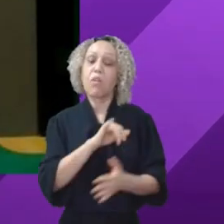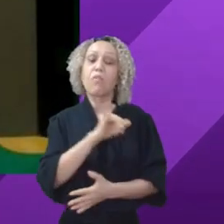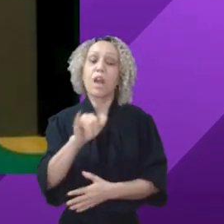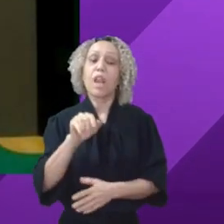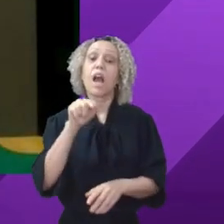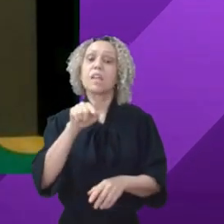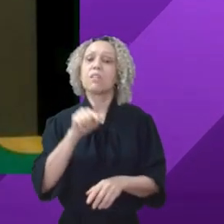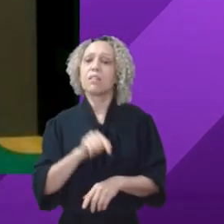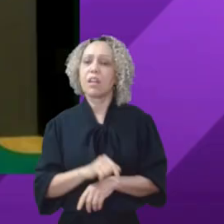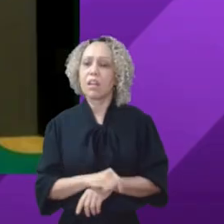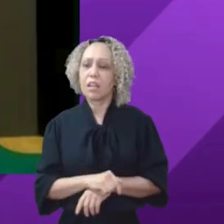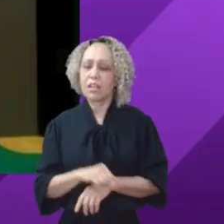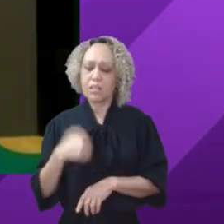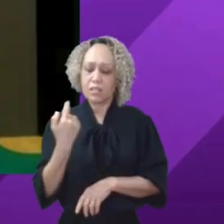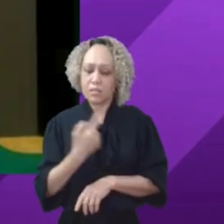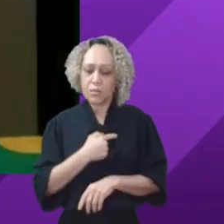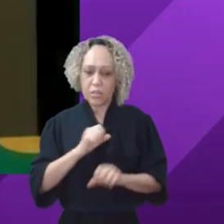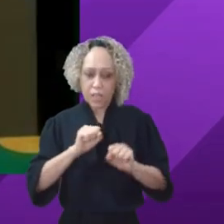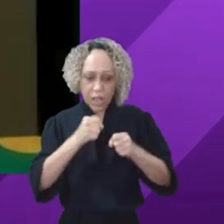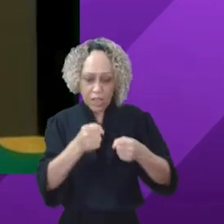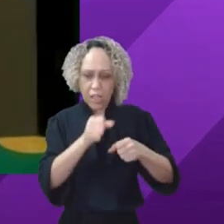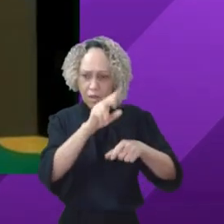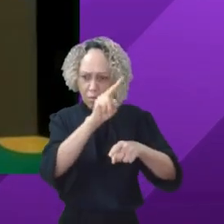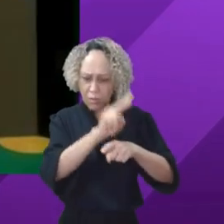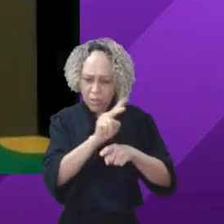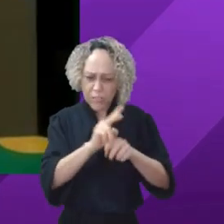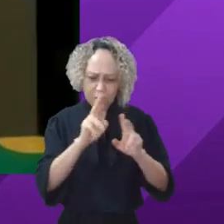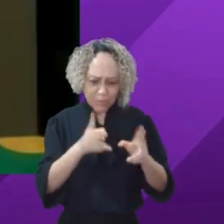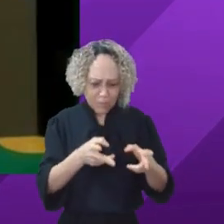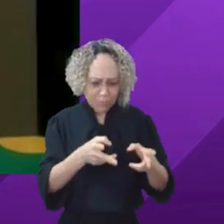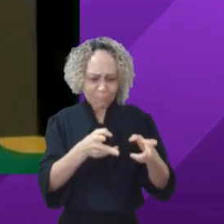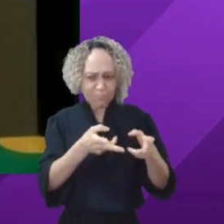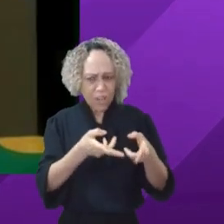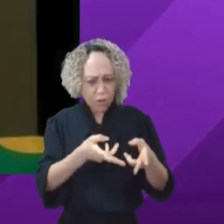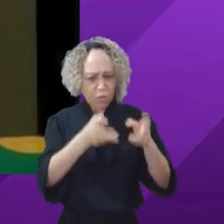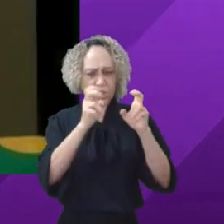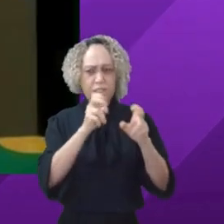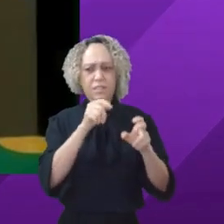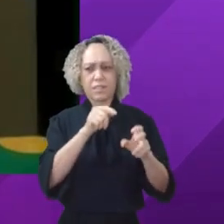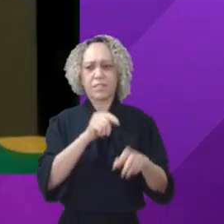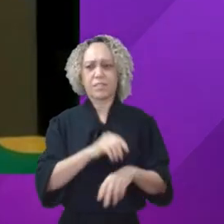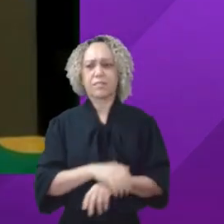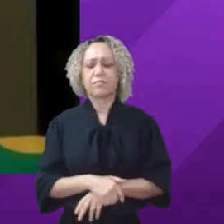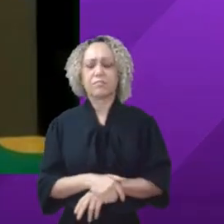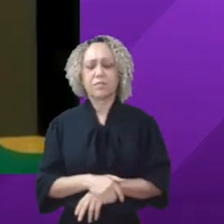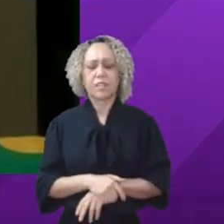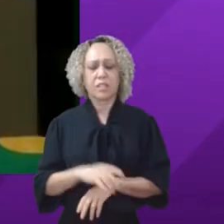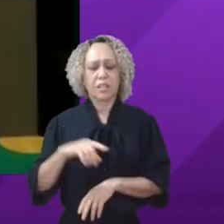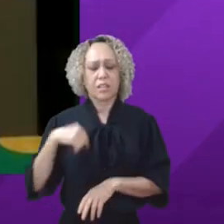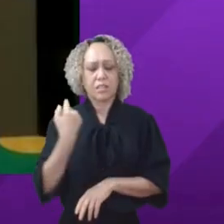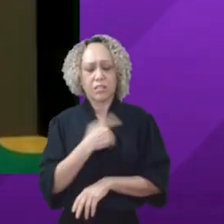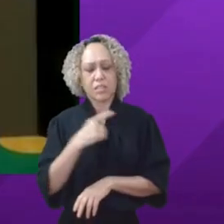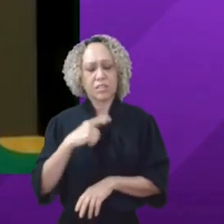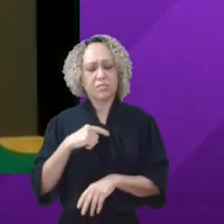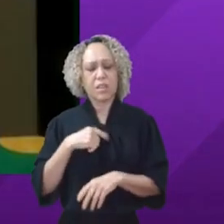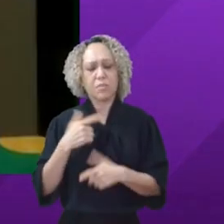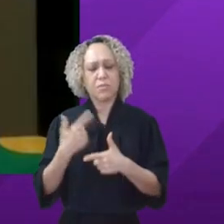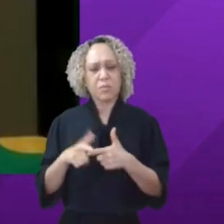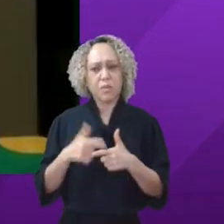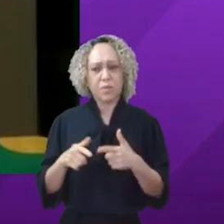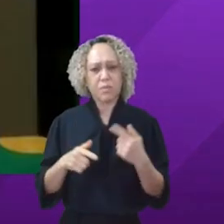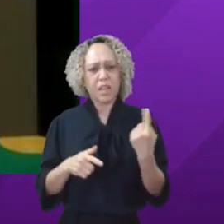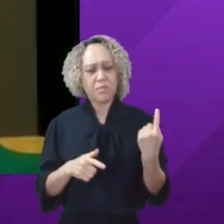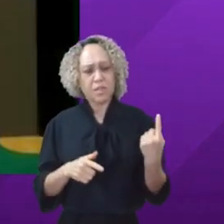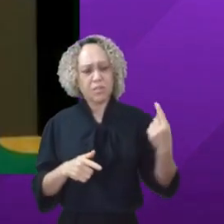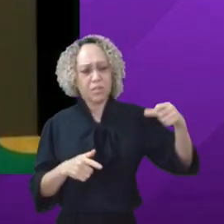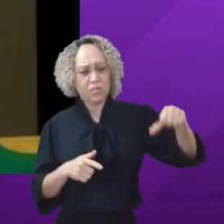possa defender, ler, conhecer, porque nós tivemos muitos problemas na época, na década de 90, quando foi